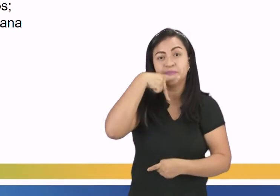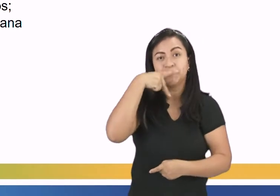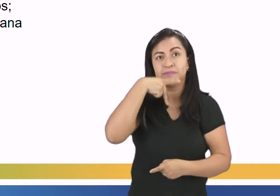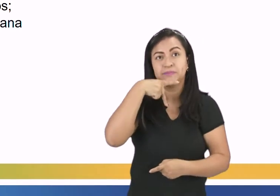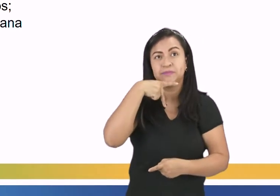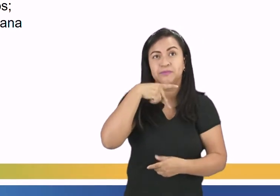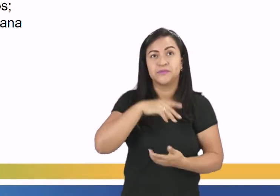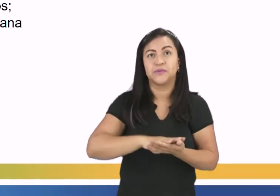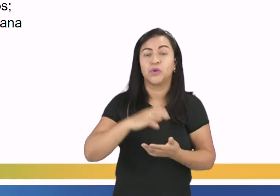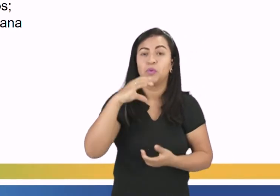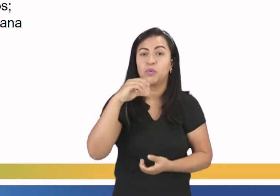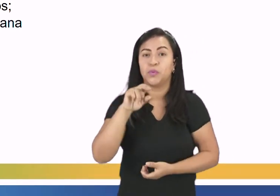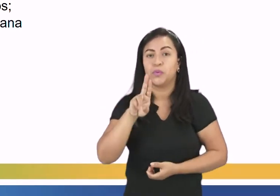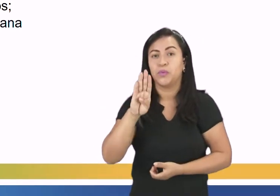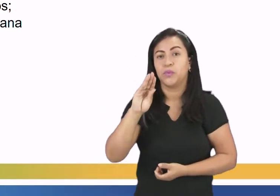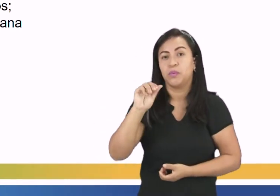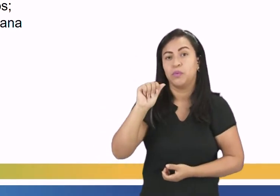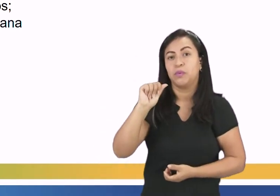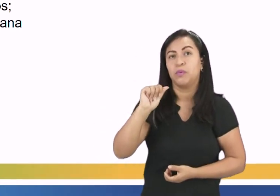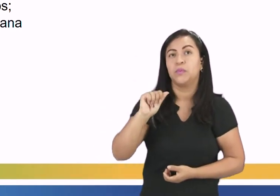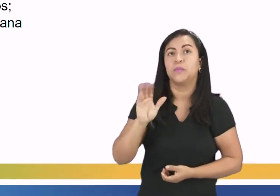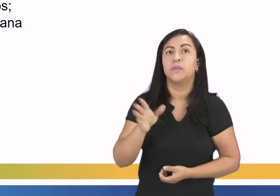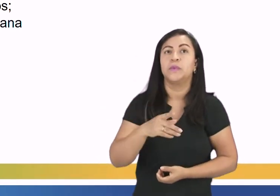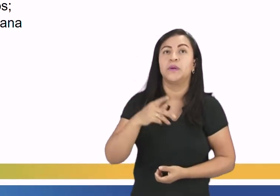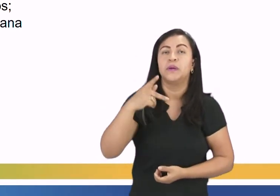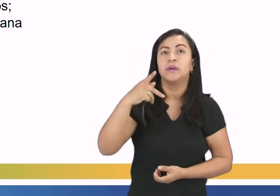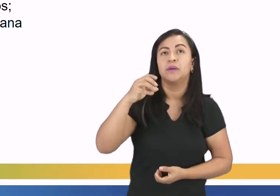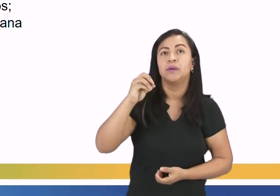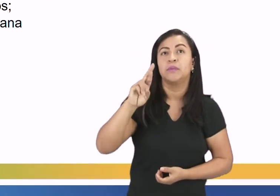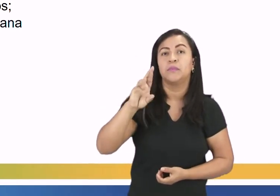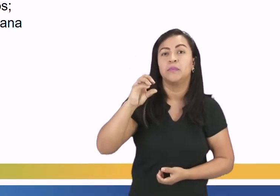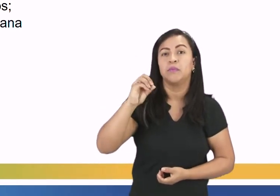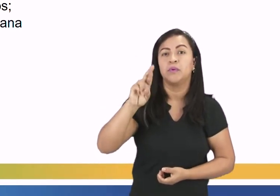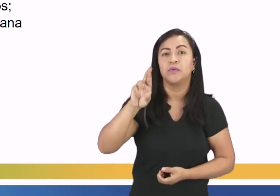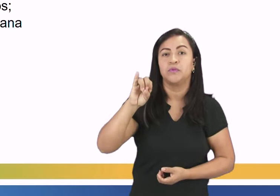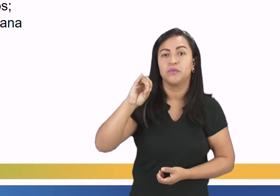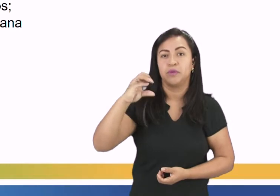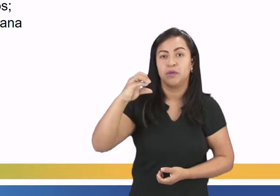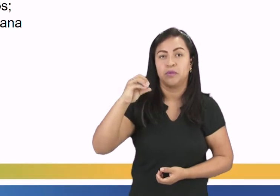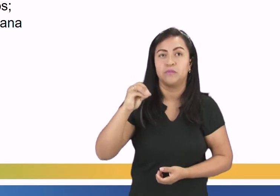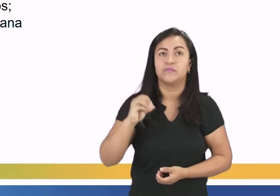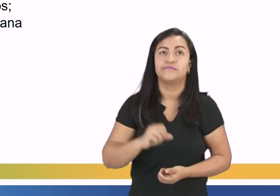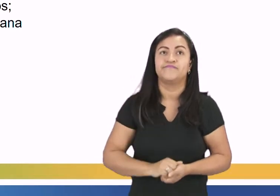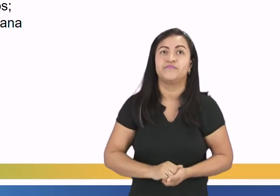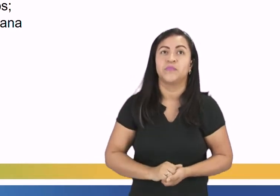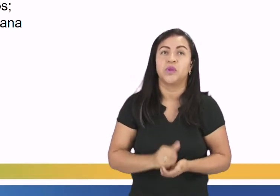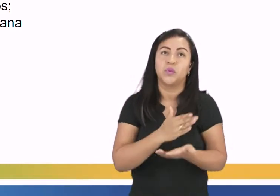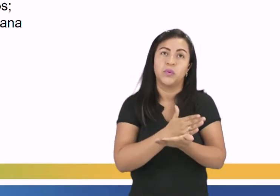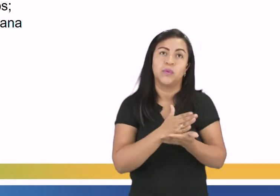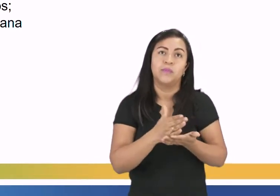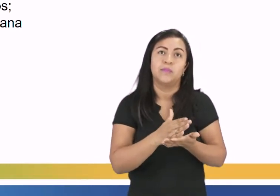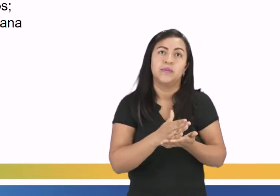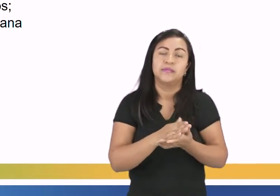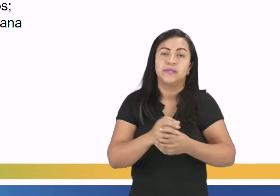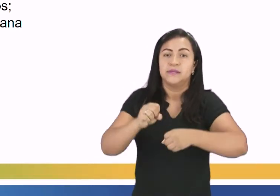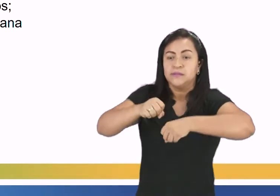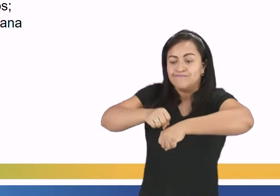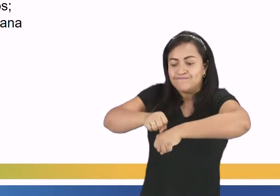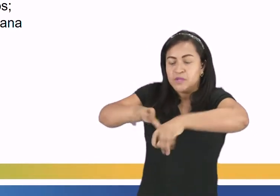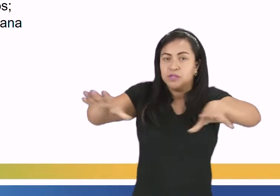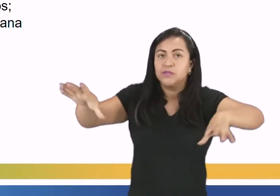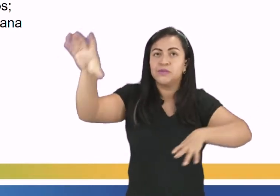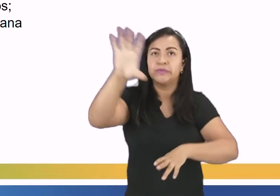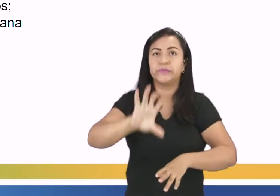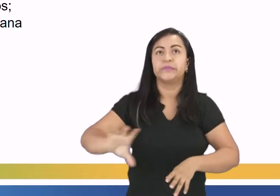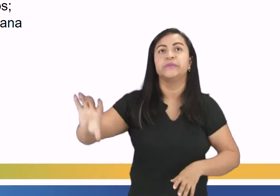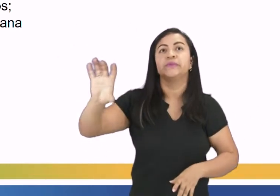Cuba e Porto Rico. Começa a expansão territorial na América Latina.